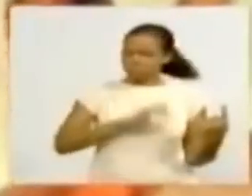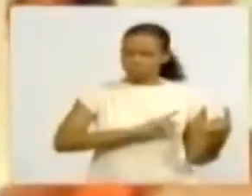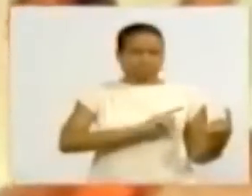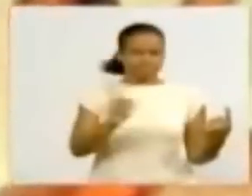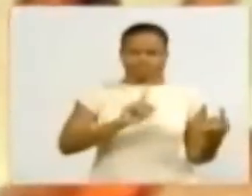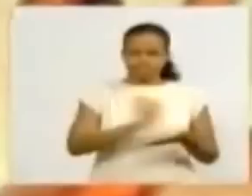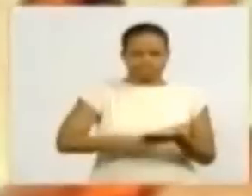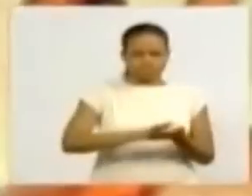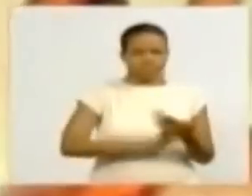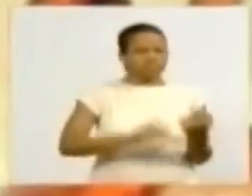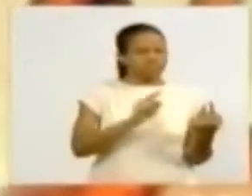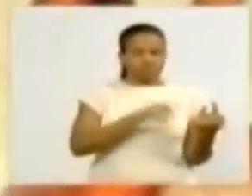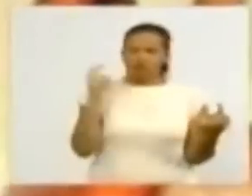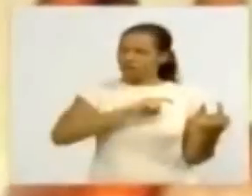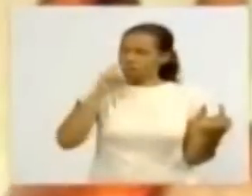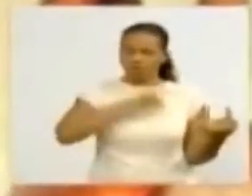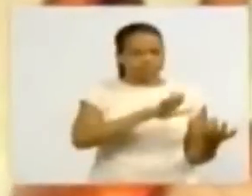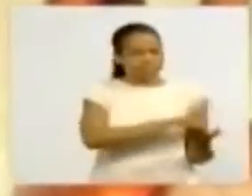medroso, não é um mentiroso.